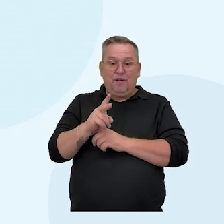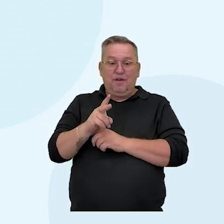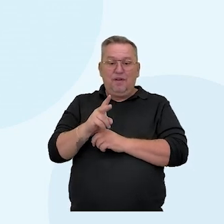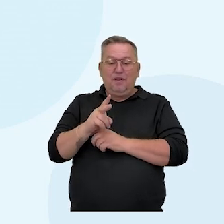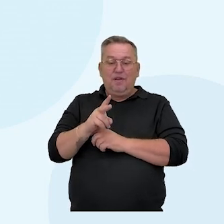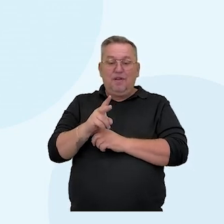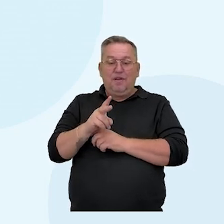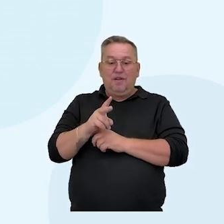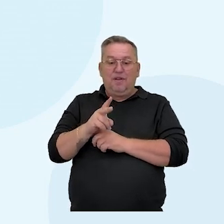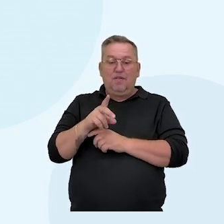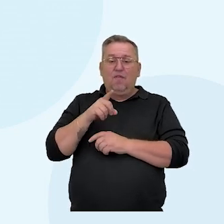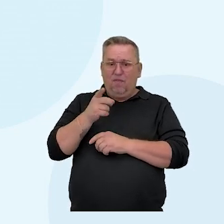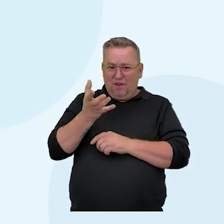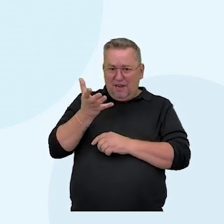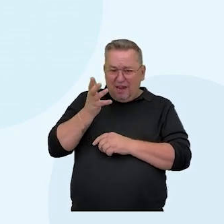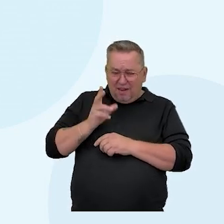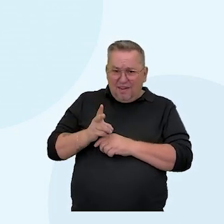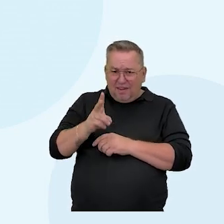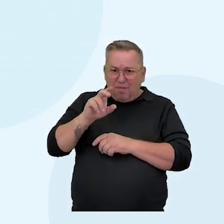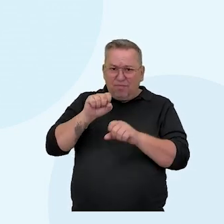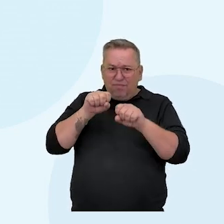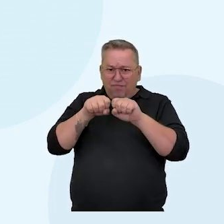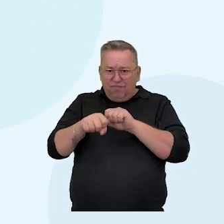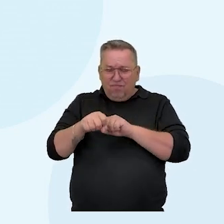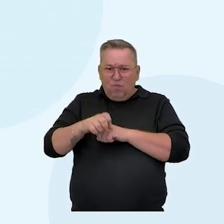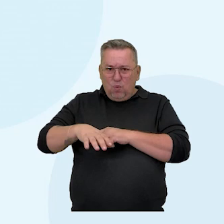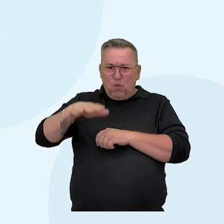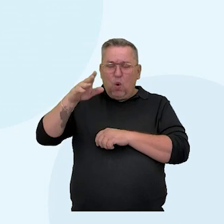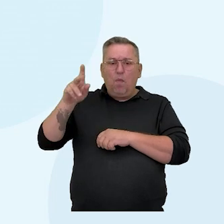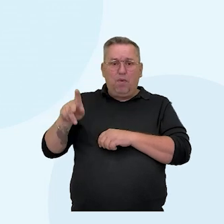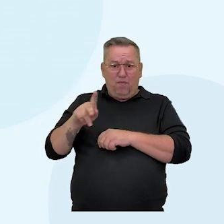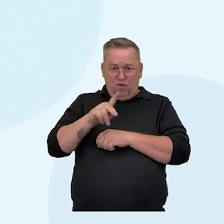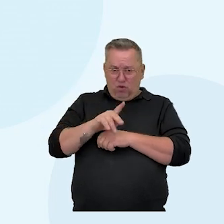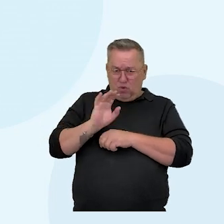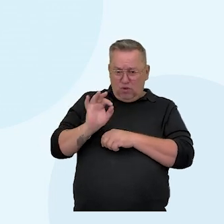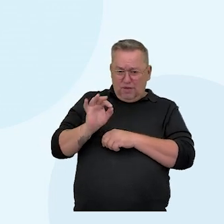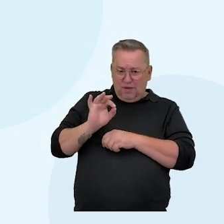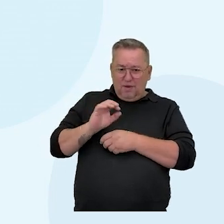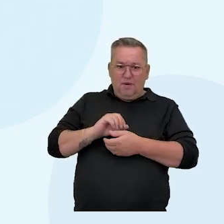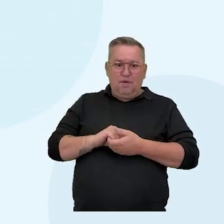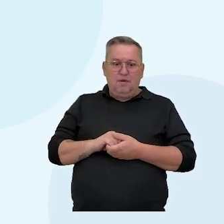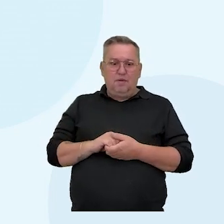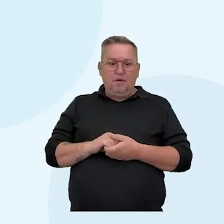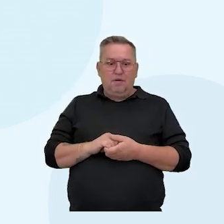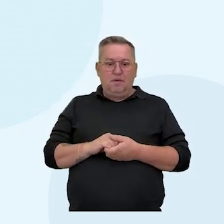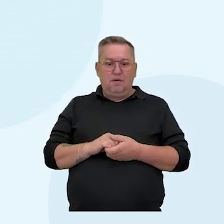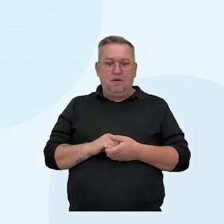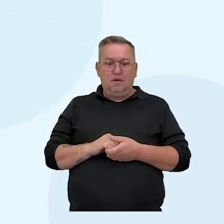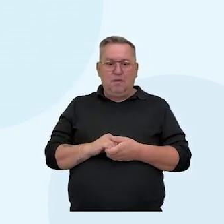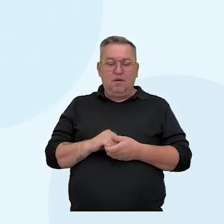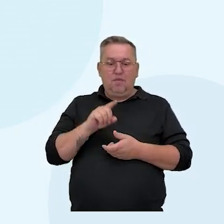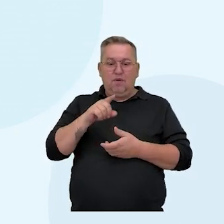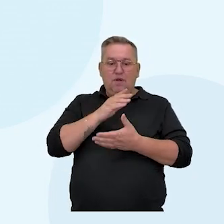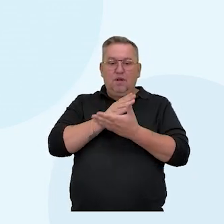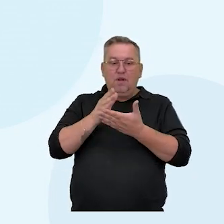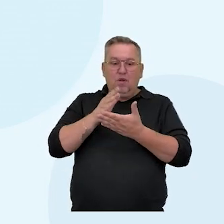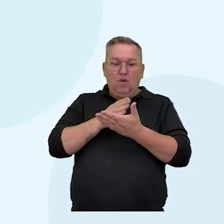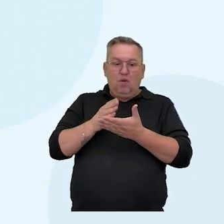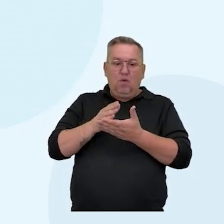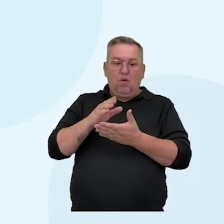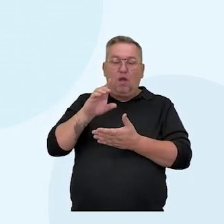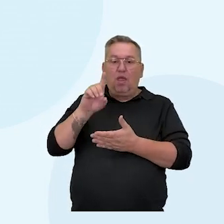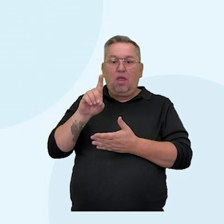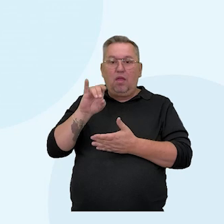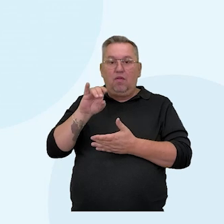quis se tornar uma professora? Então, did you? Então, mesma coisa. Esses de pergunta, se começa com did